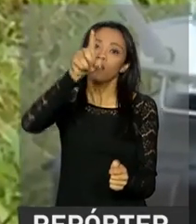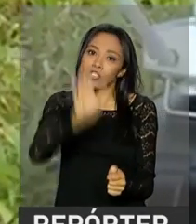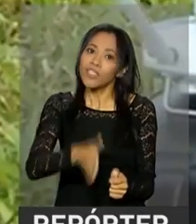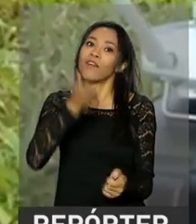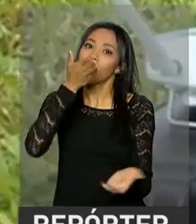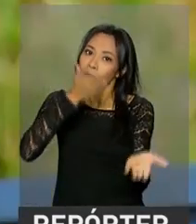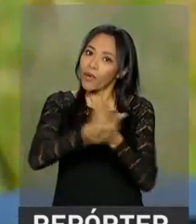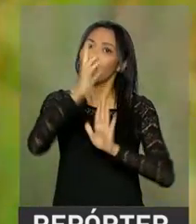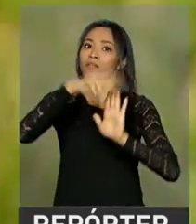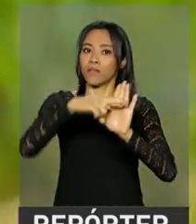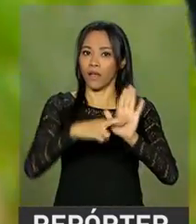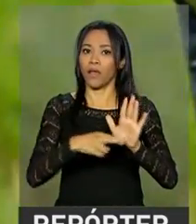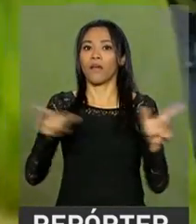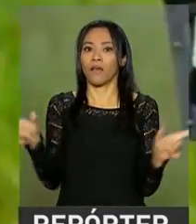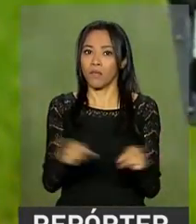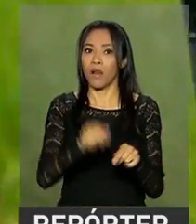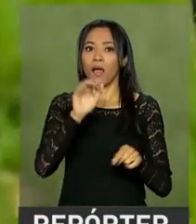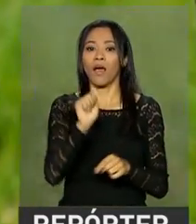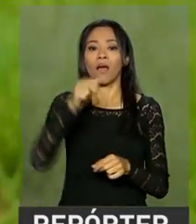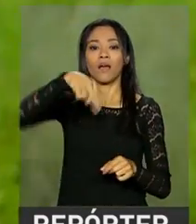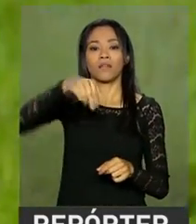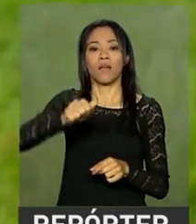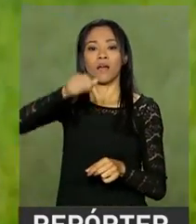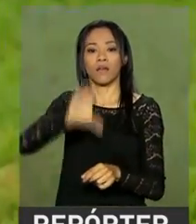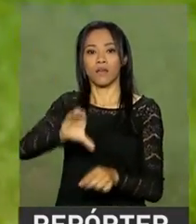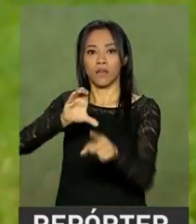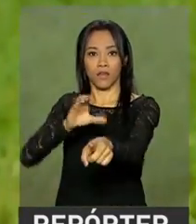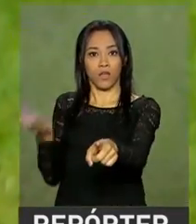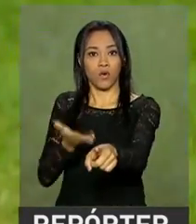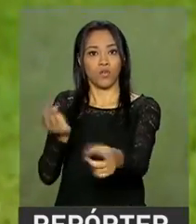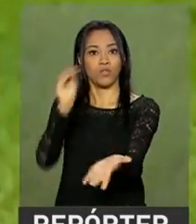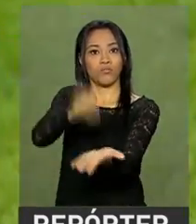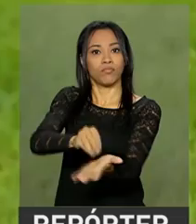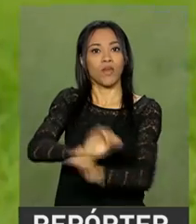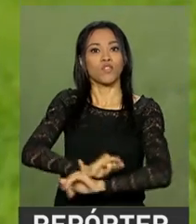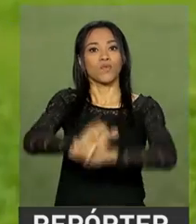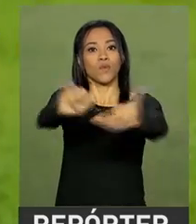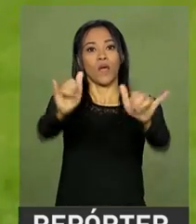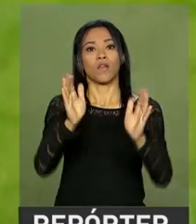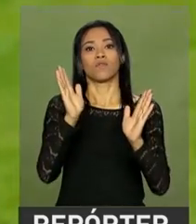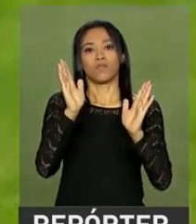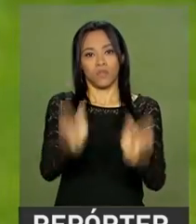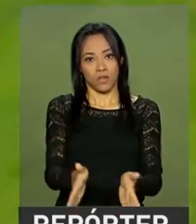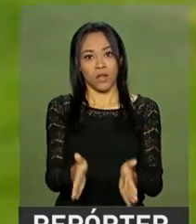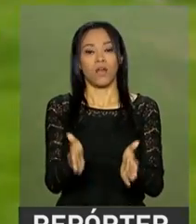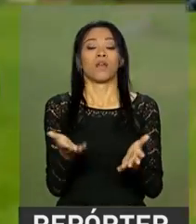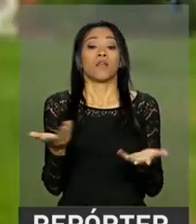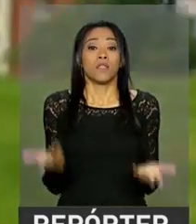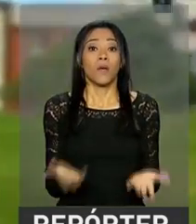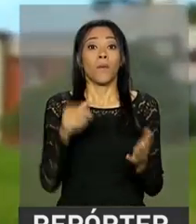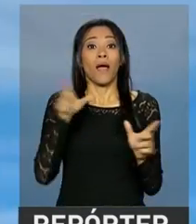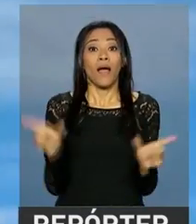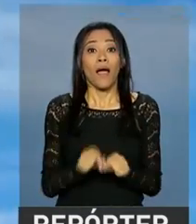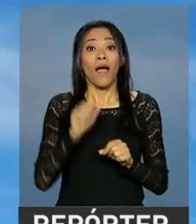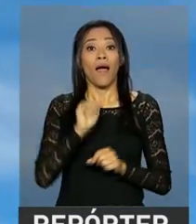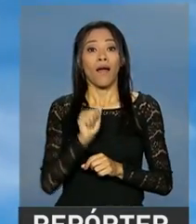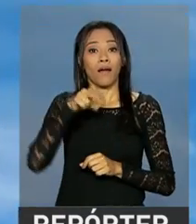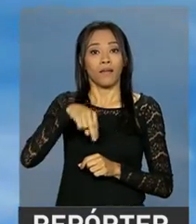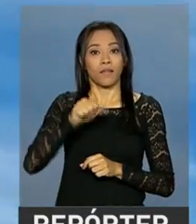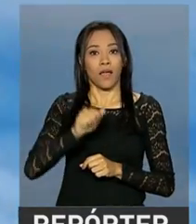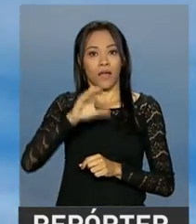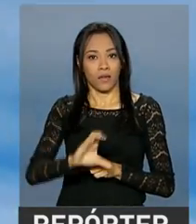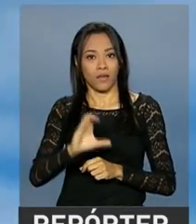civil anac e publicado hoje no diário oficial da união a anac dividiu as aeronaves